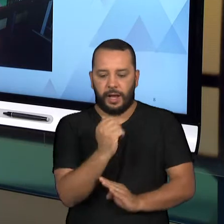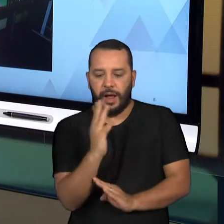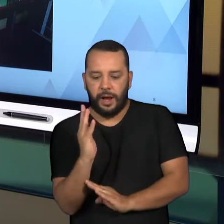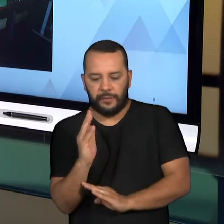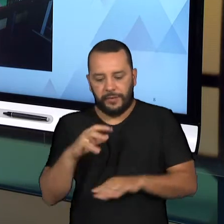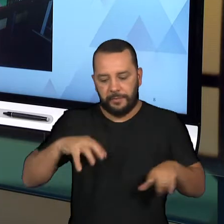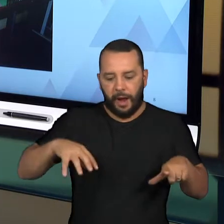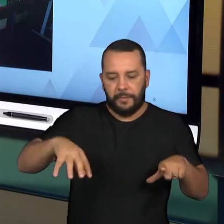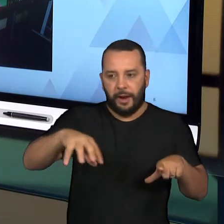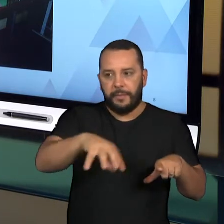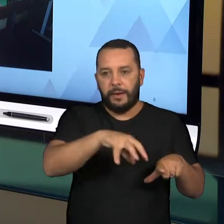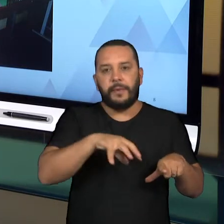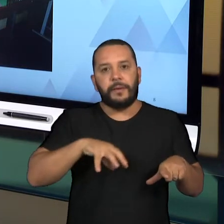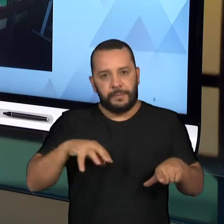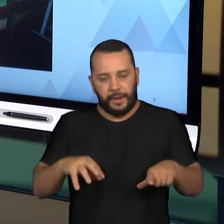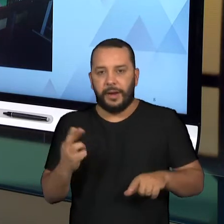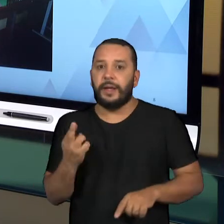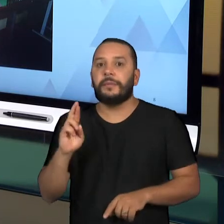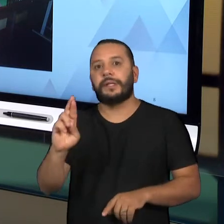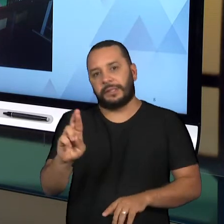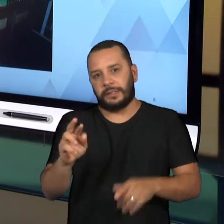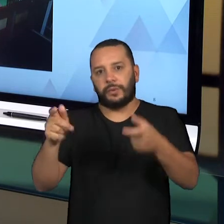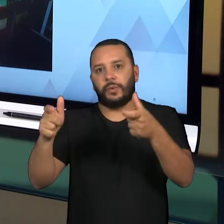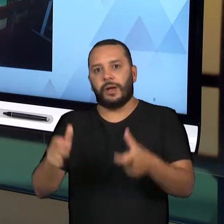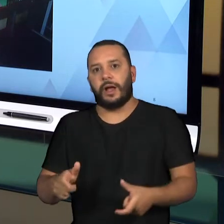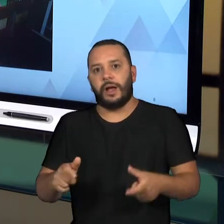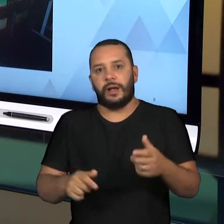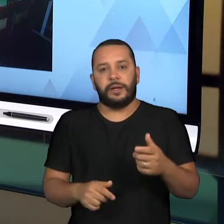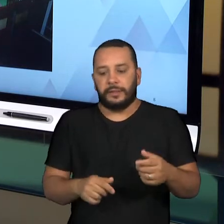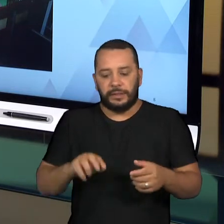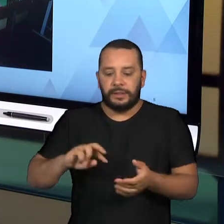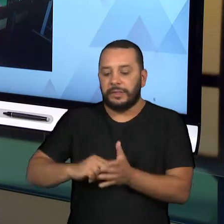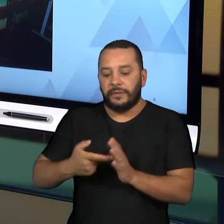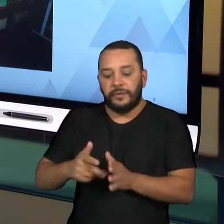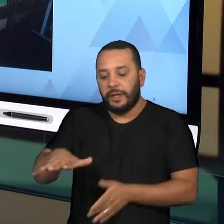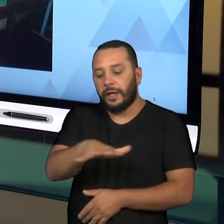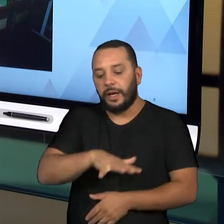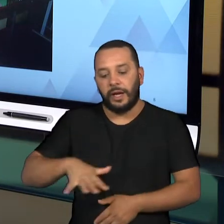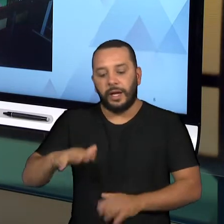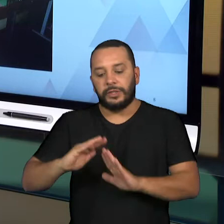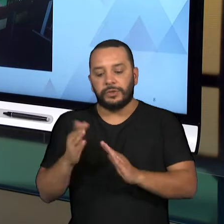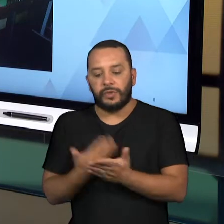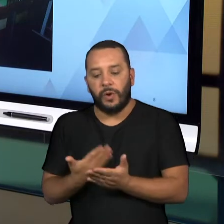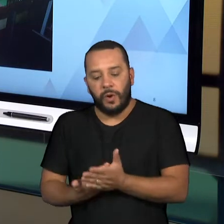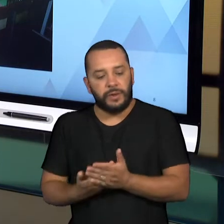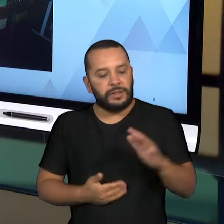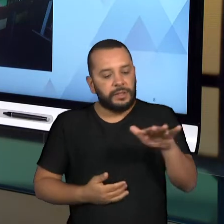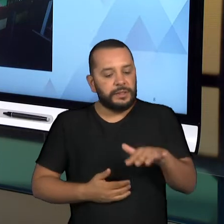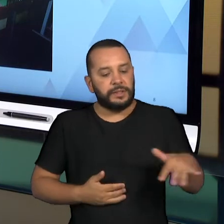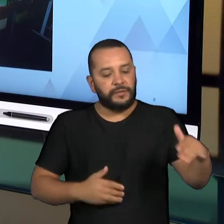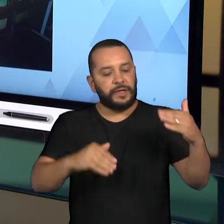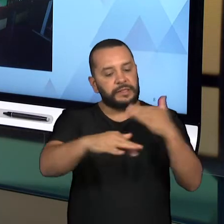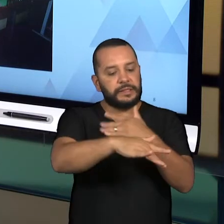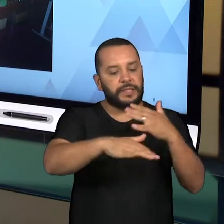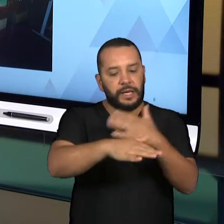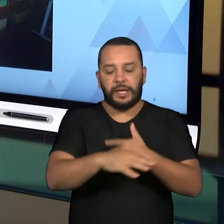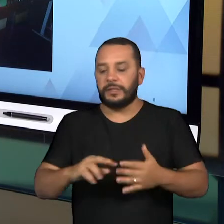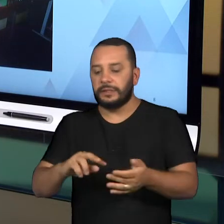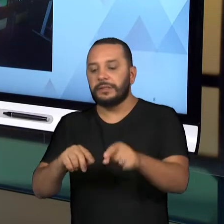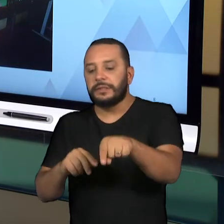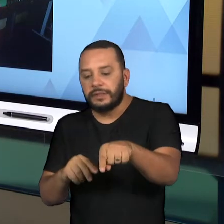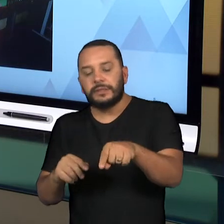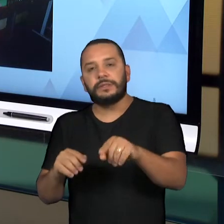cidade representando as vezes a escola sala de aula para que o aluno começa a entender essa organização